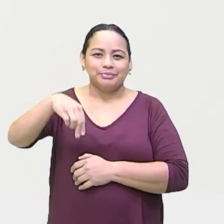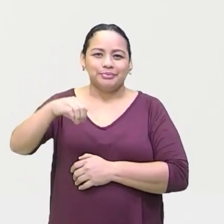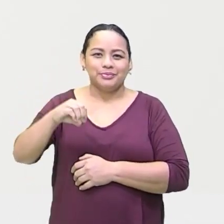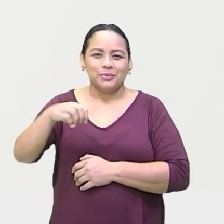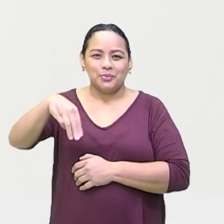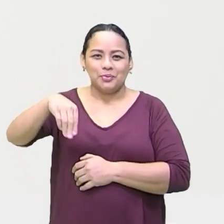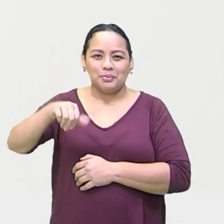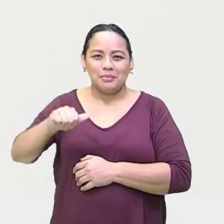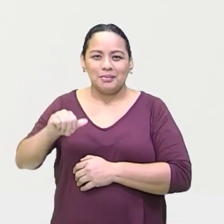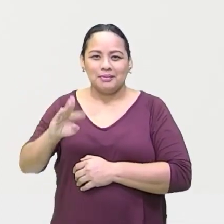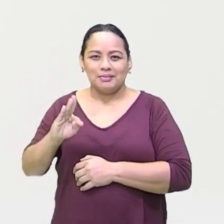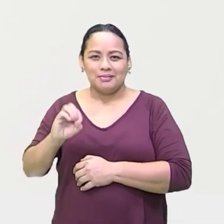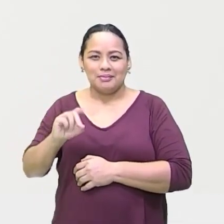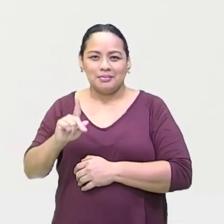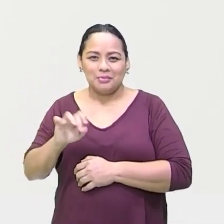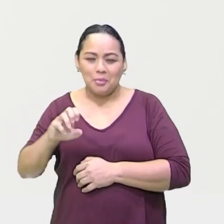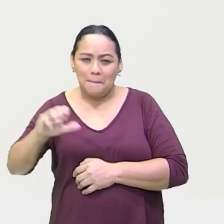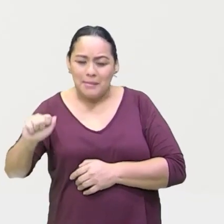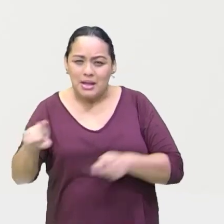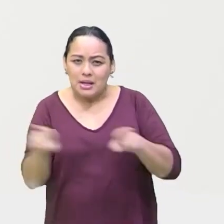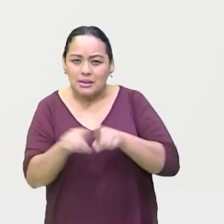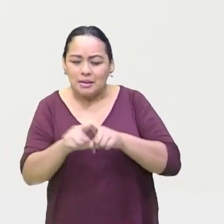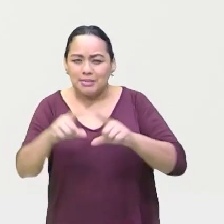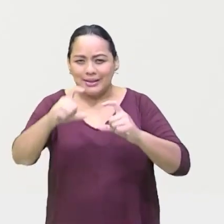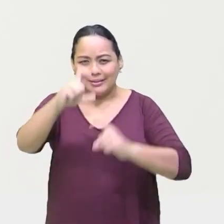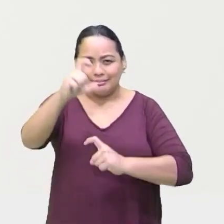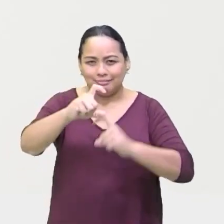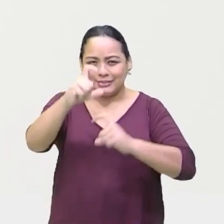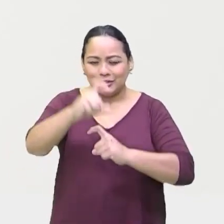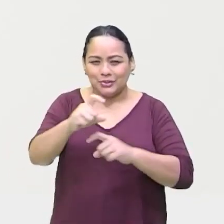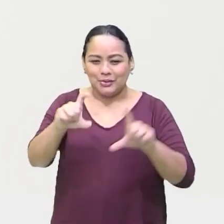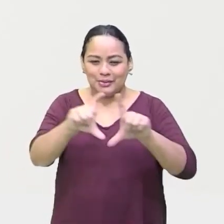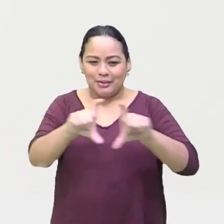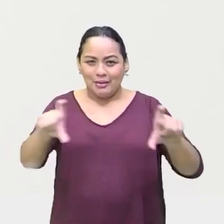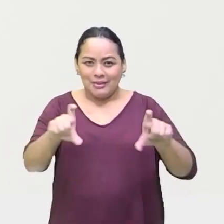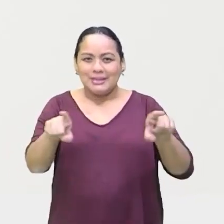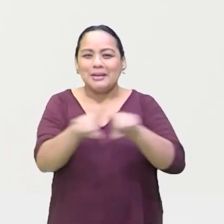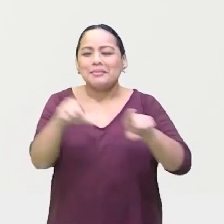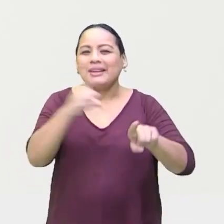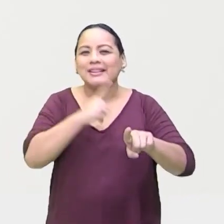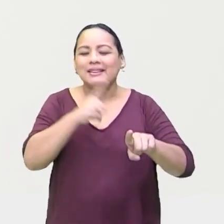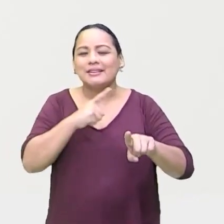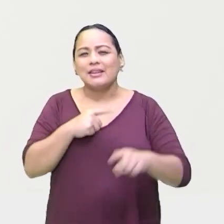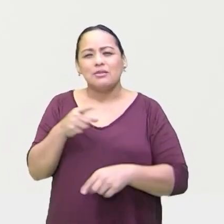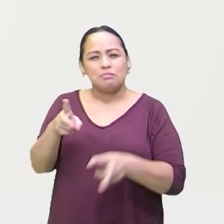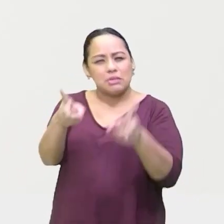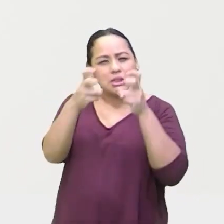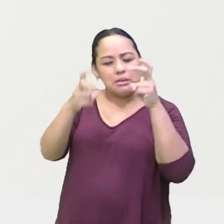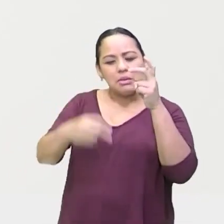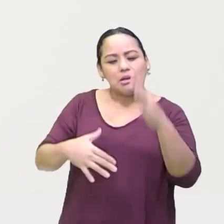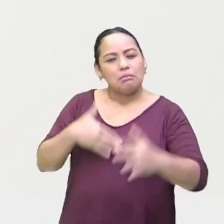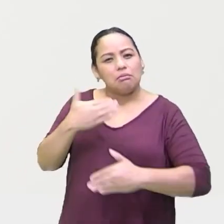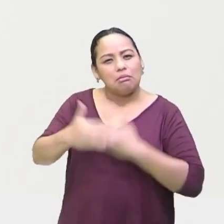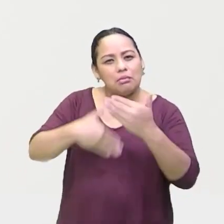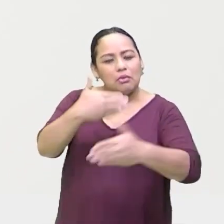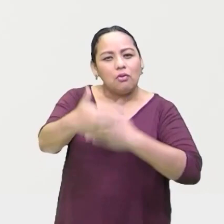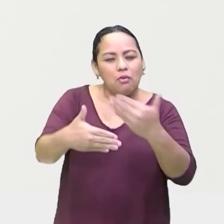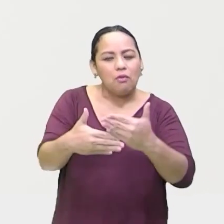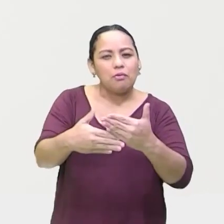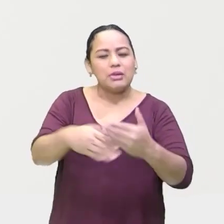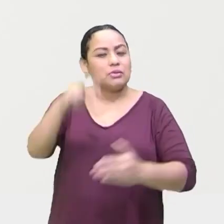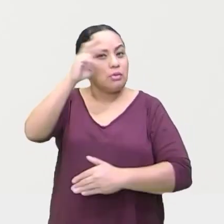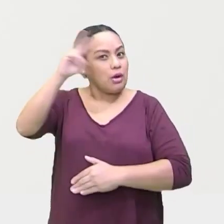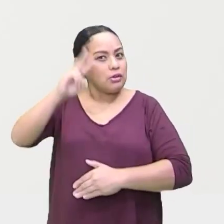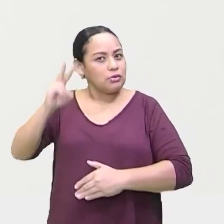onomatopeias. Isso mesmo. Ela também tem nas histórias em quadrinhos. Então, vocês perceberam aqui, ó, no desenrolar da história aqui, ó, da